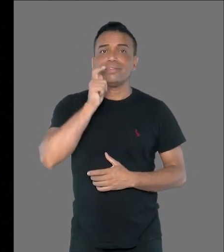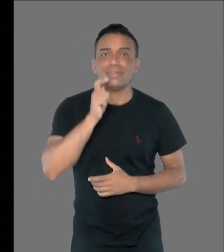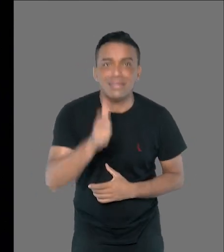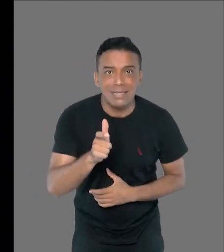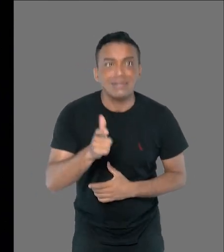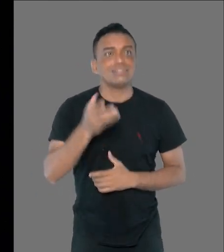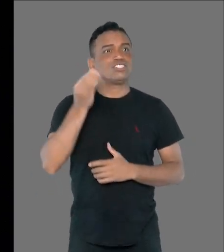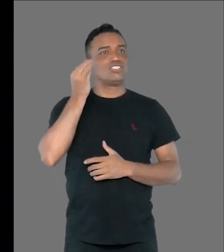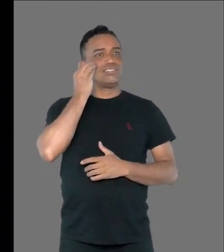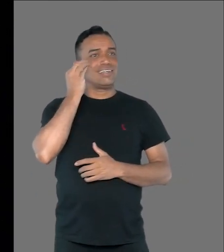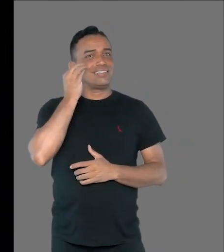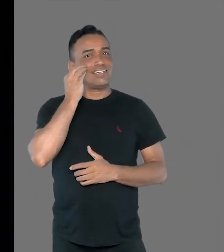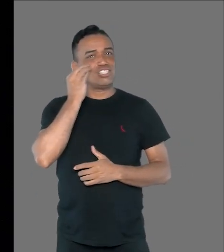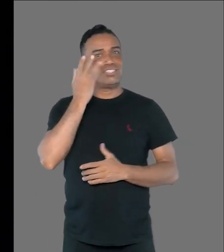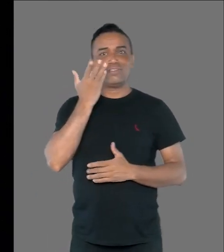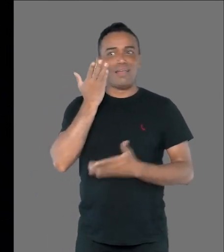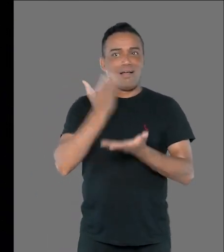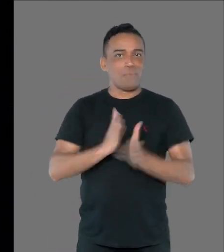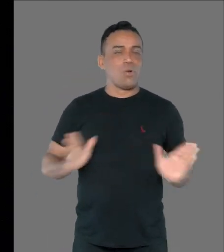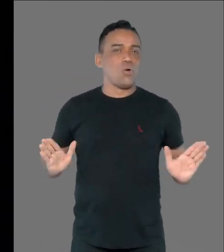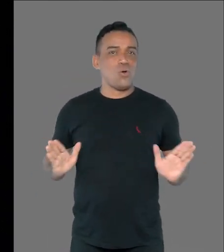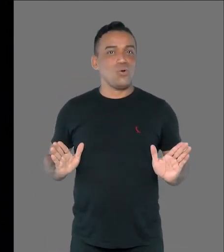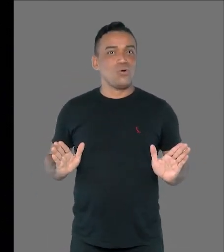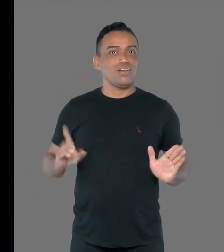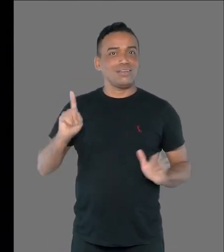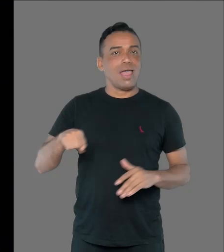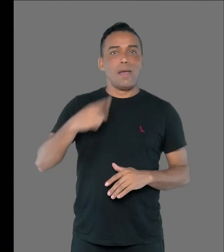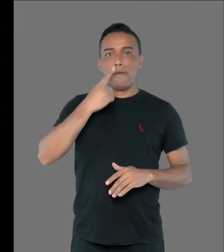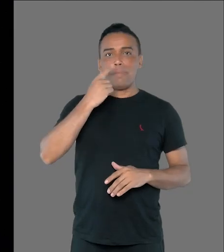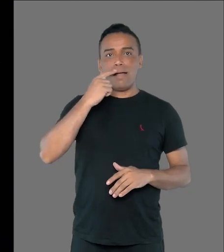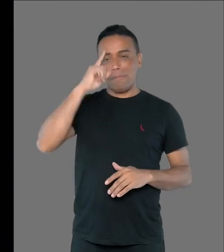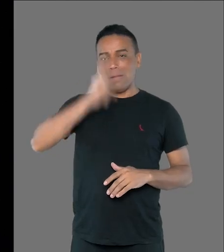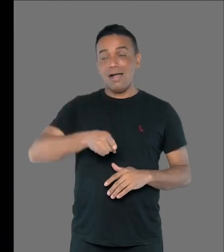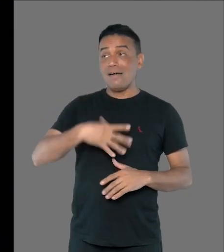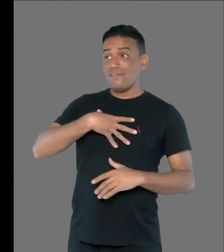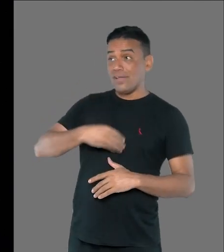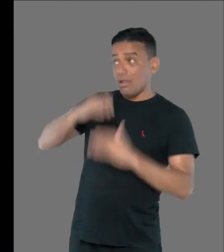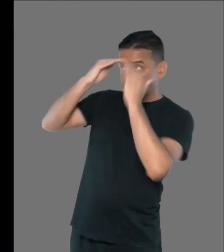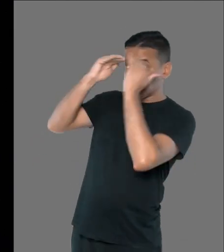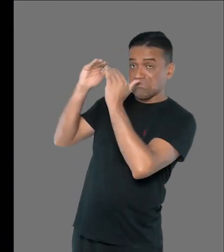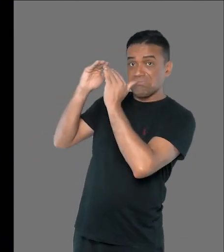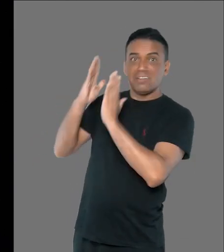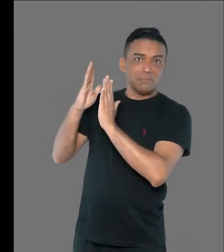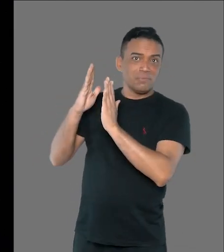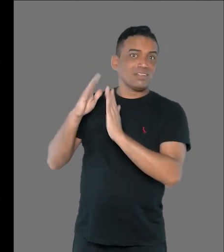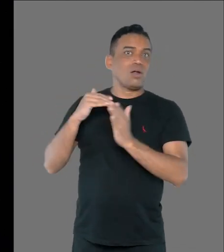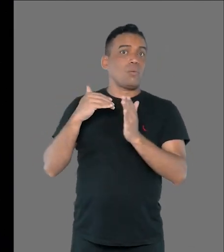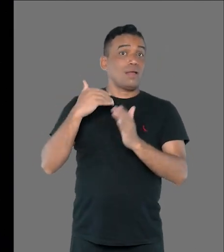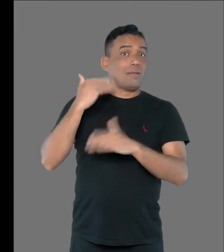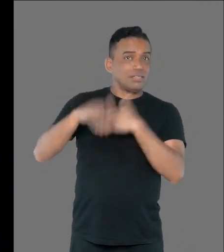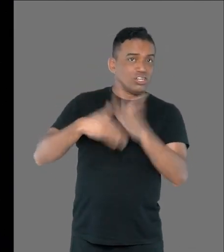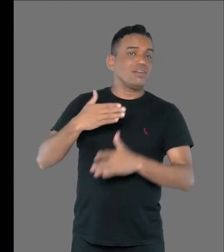essa tentativa, esse negócio que desapareceu, que é o autoritarismo paterno, né? E nós vamos ver, à medida que os meninos vão